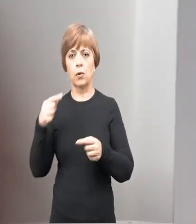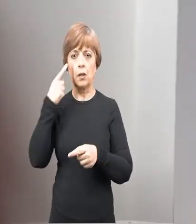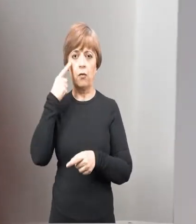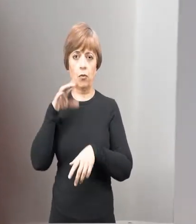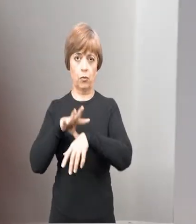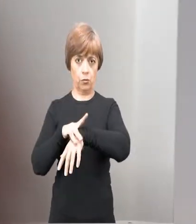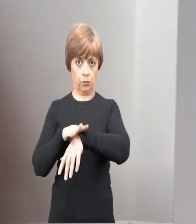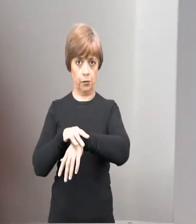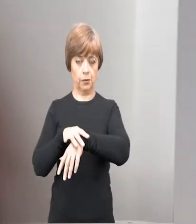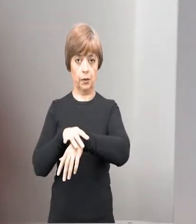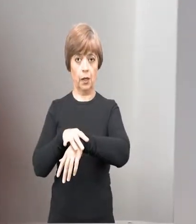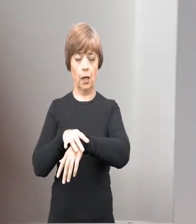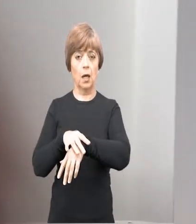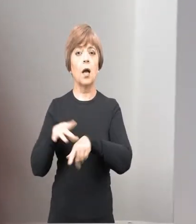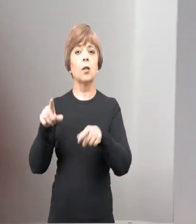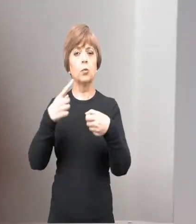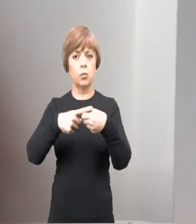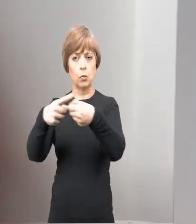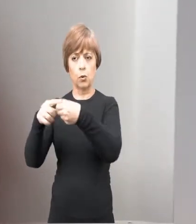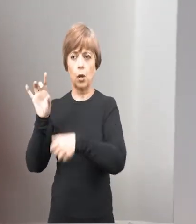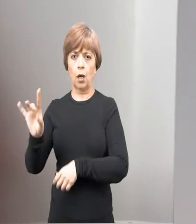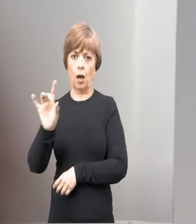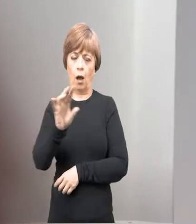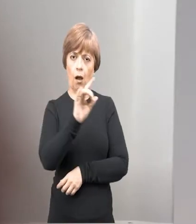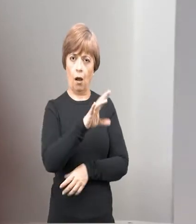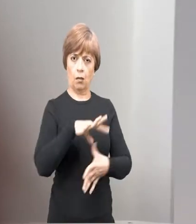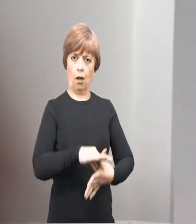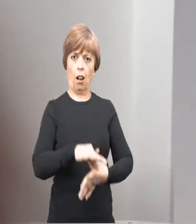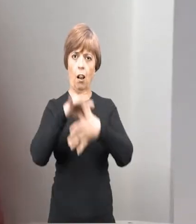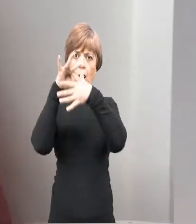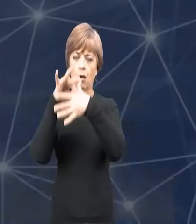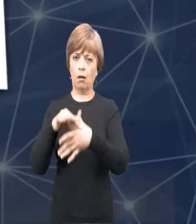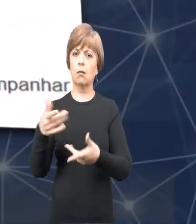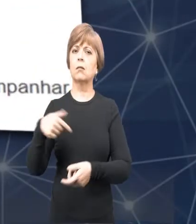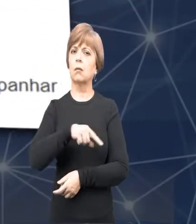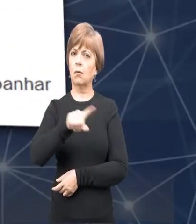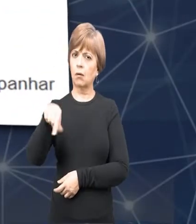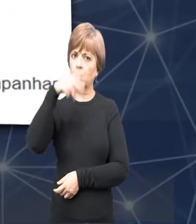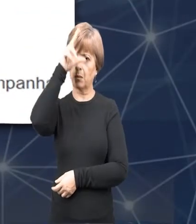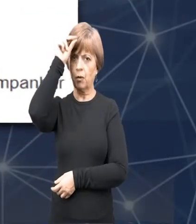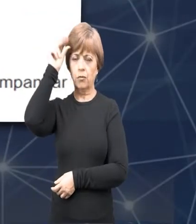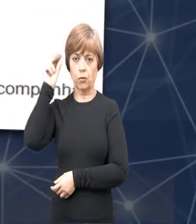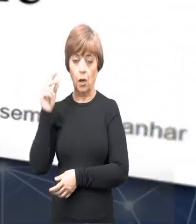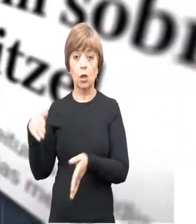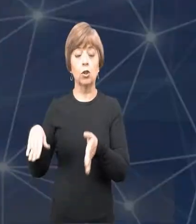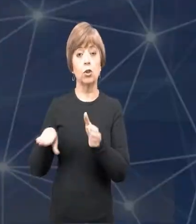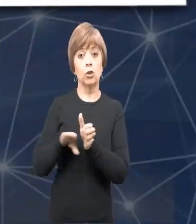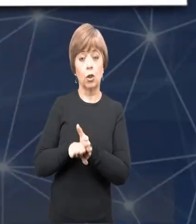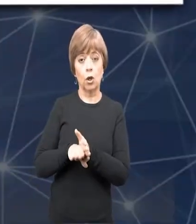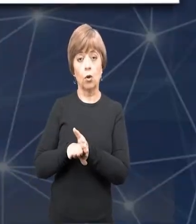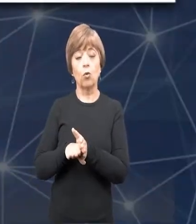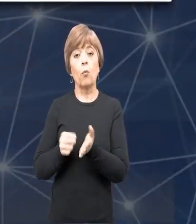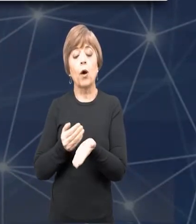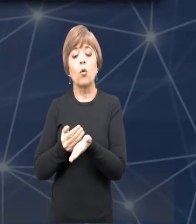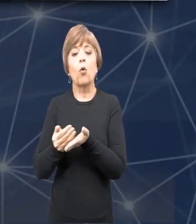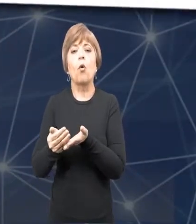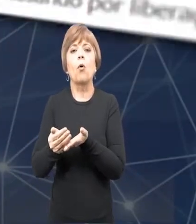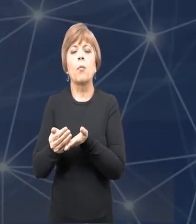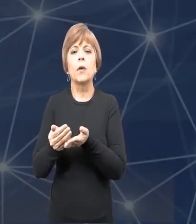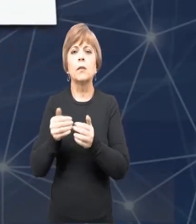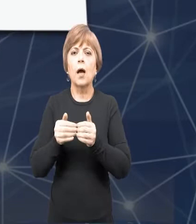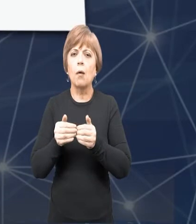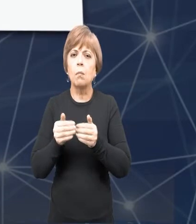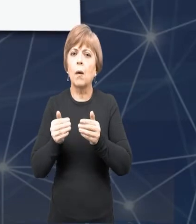municípios, através de seus gestores, respectivos gestores, decidiram que seria chegado o momento de começar a